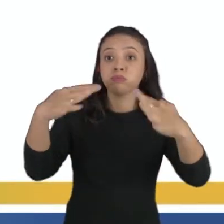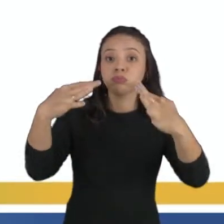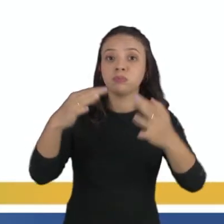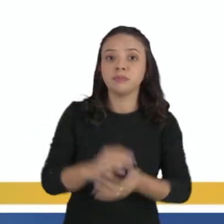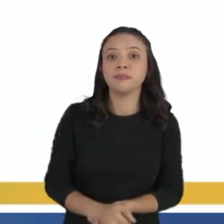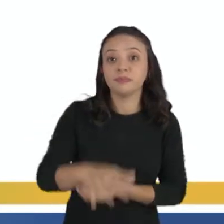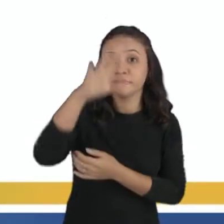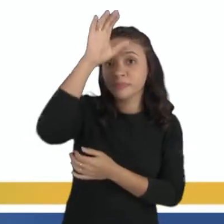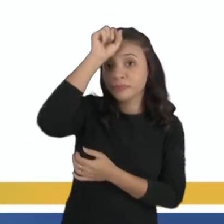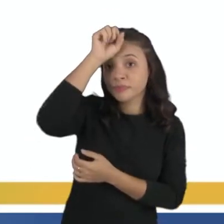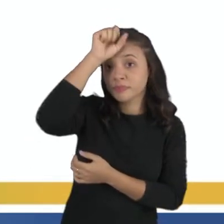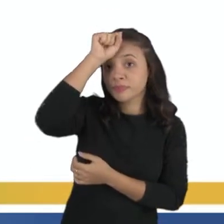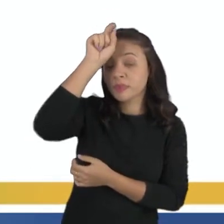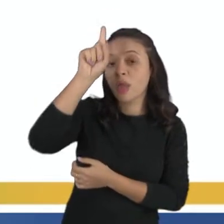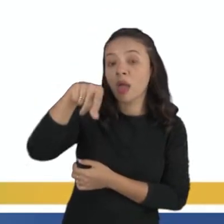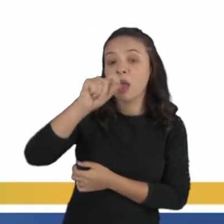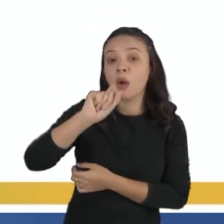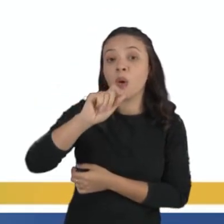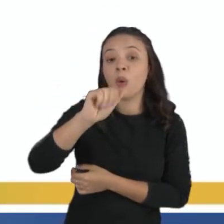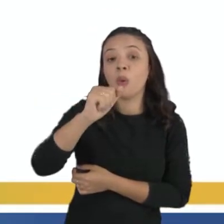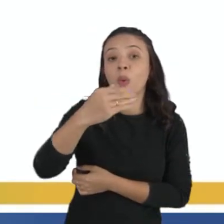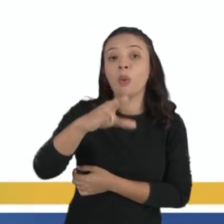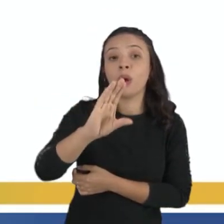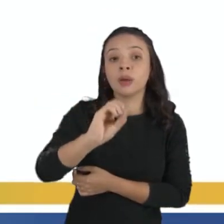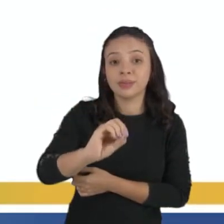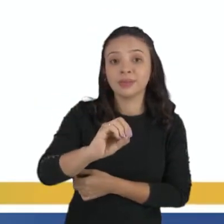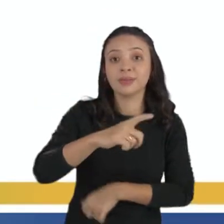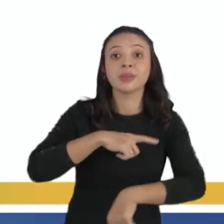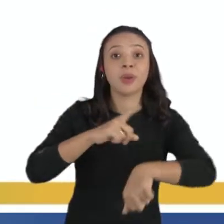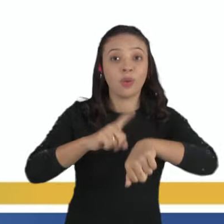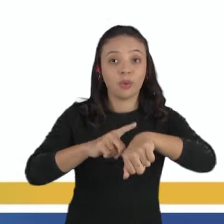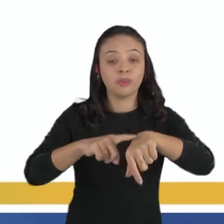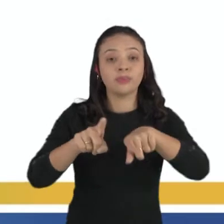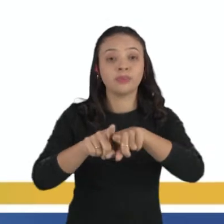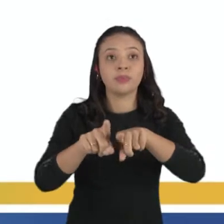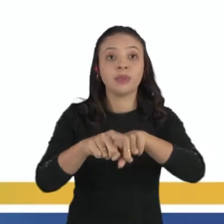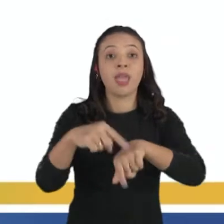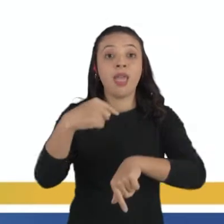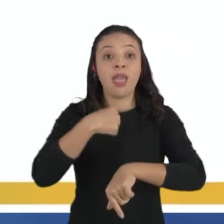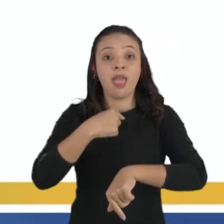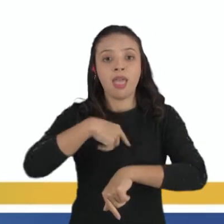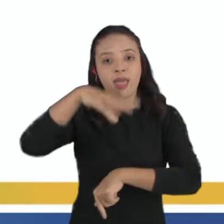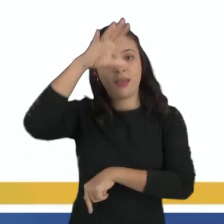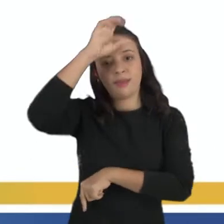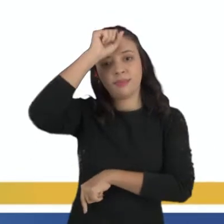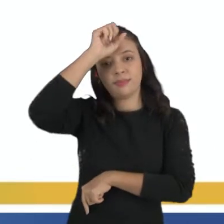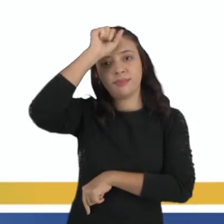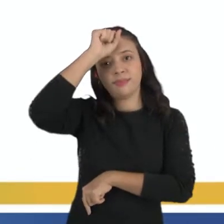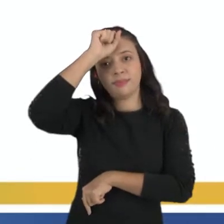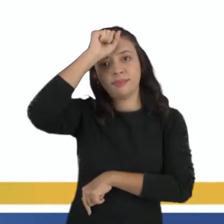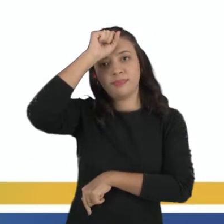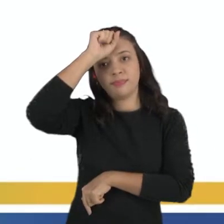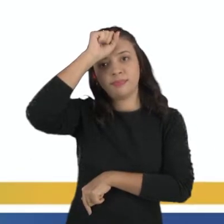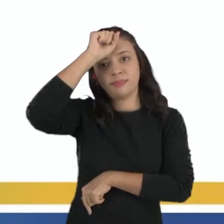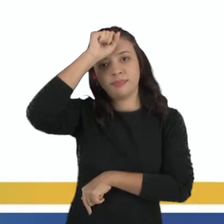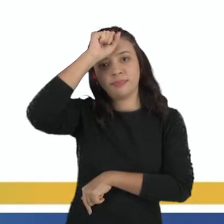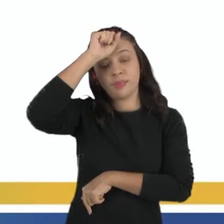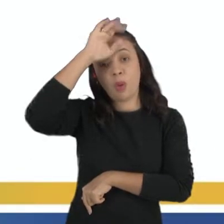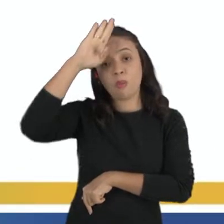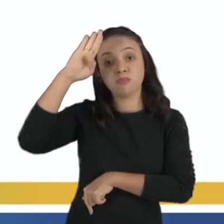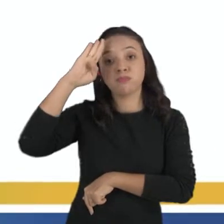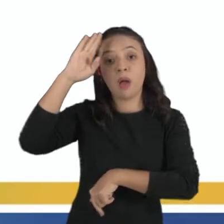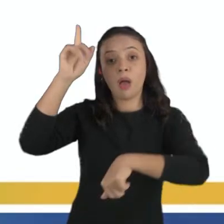Aprendi. Aprendi é uma ação que está em determinado tempo. Eu aprendi. Os